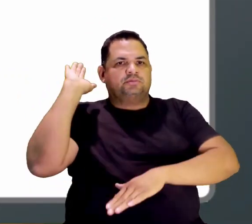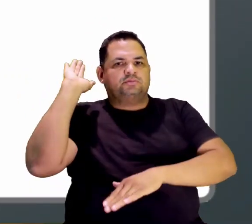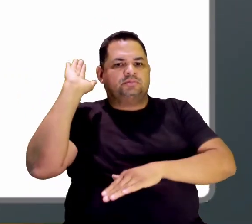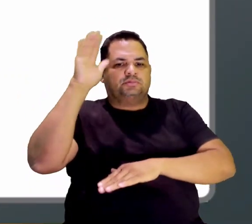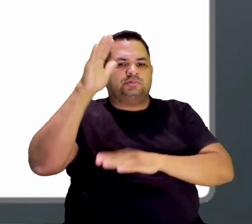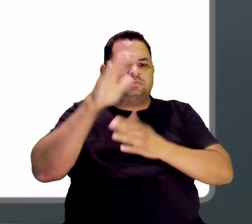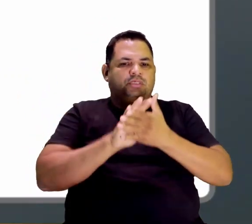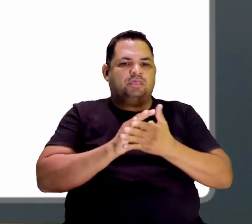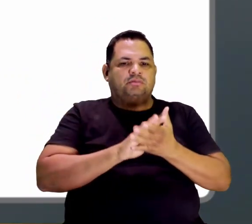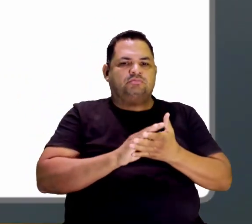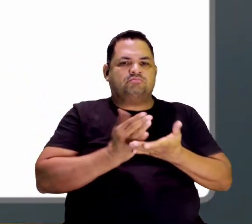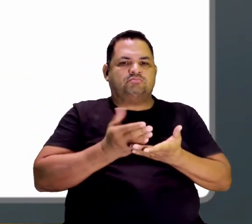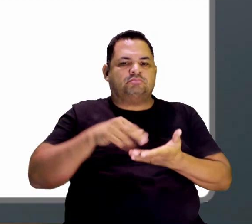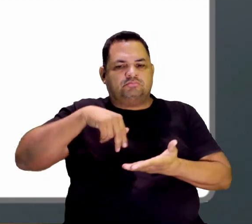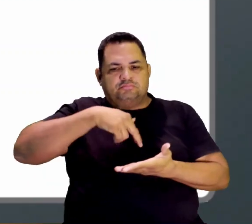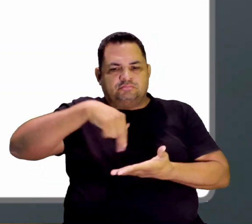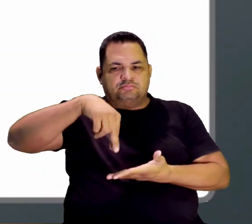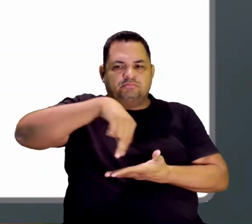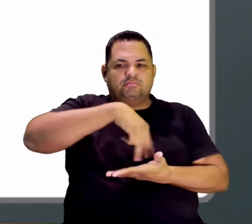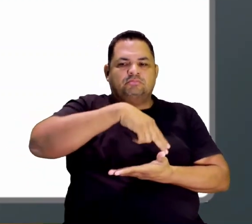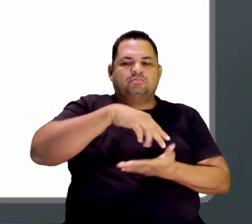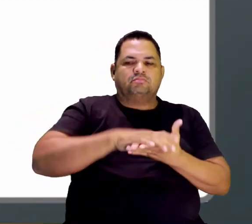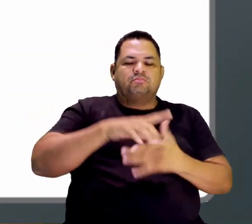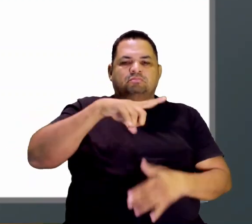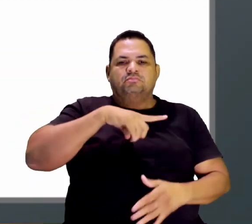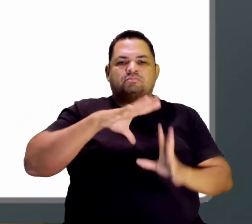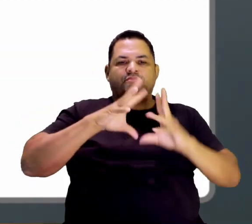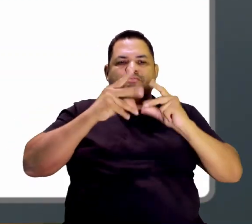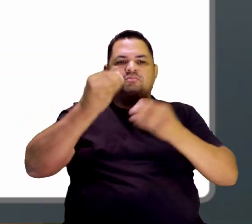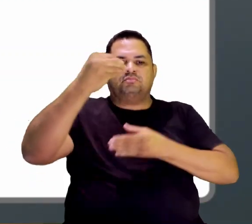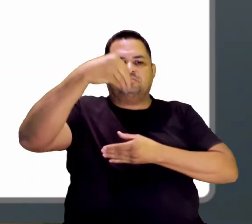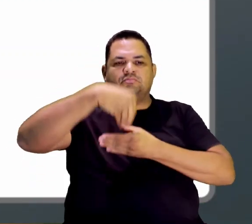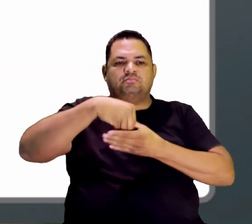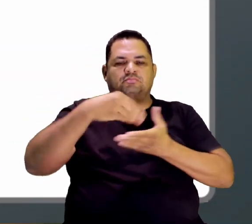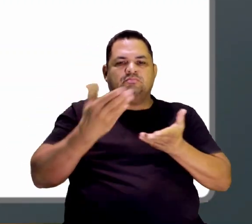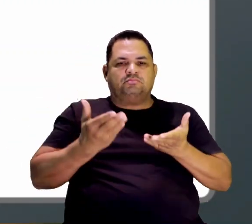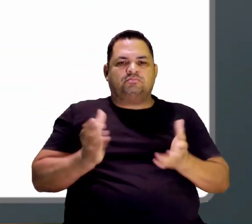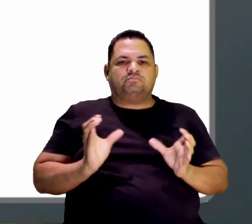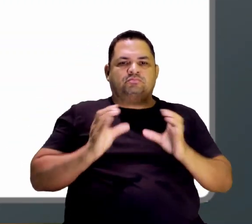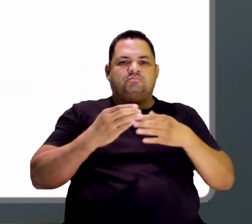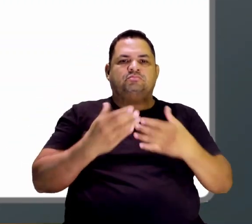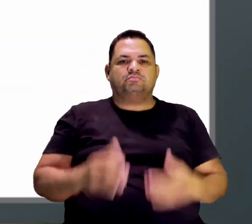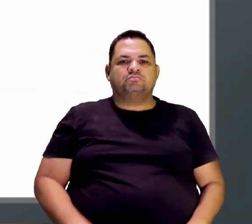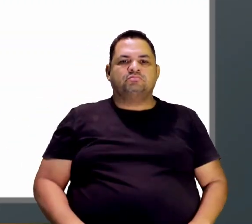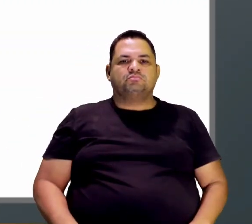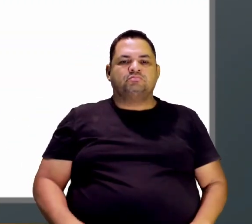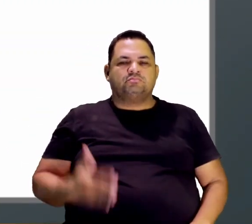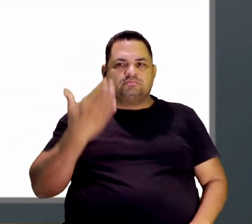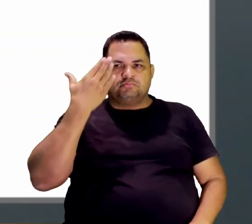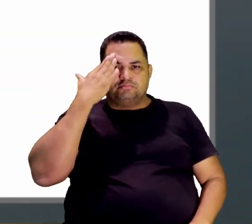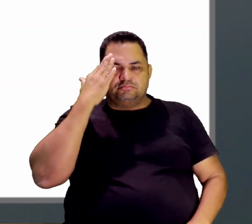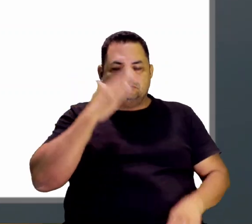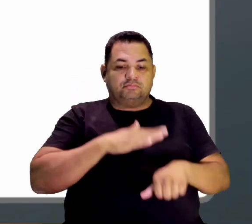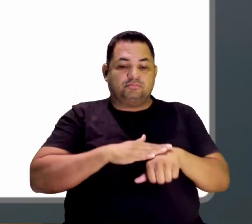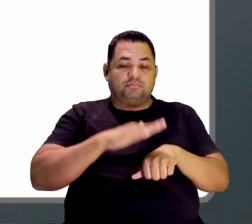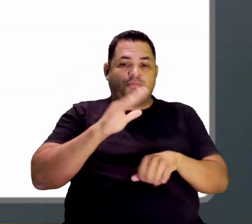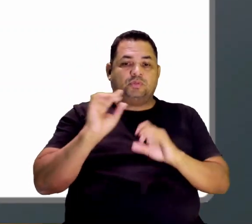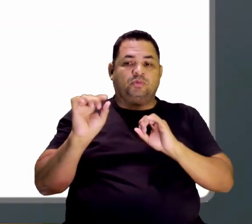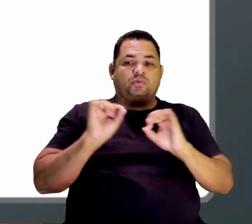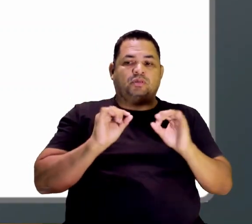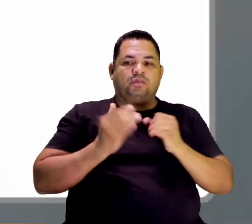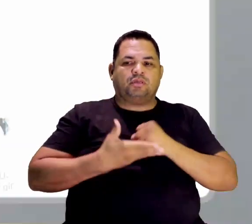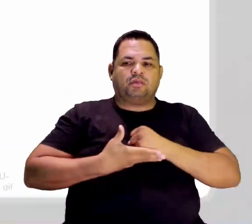esportes coletivos. Mas os esportes de modo geral, eles têm aí os seus fundamentos. Então a gente tem